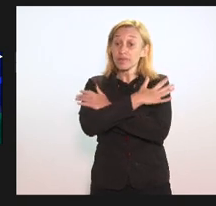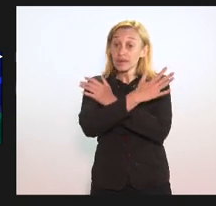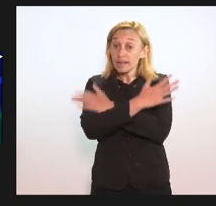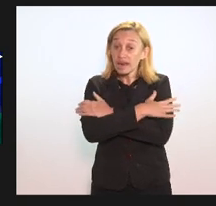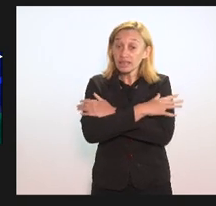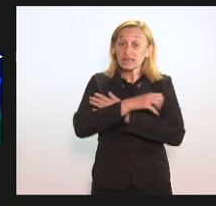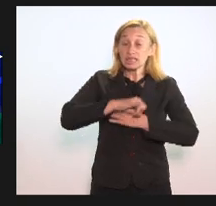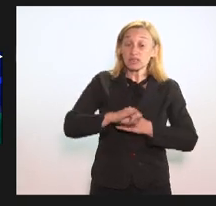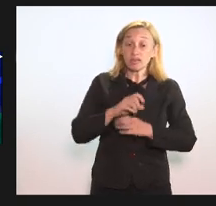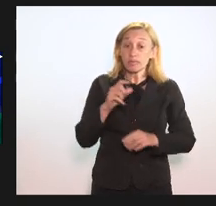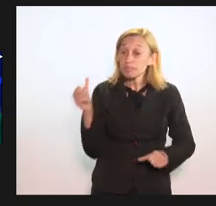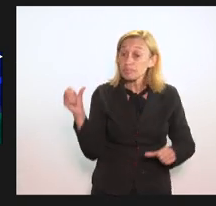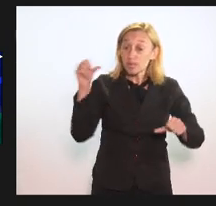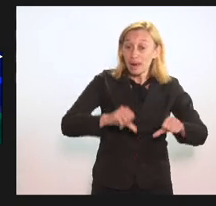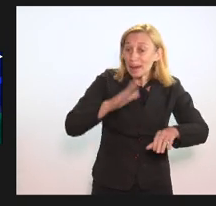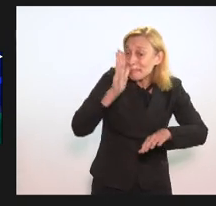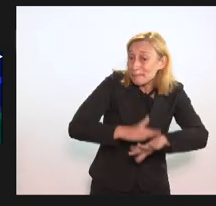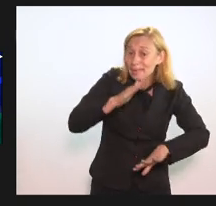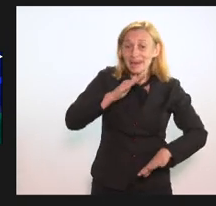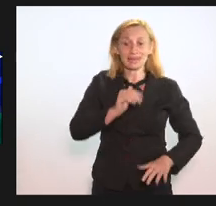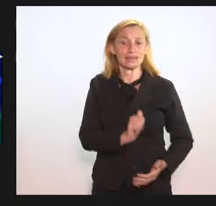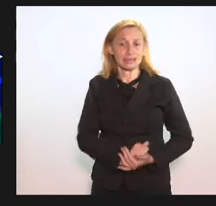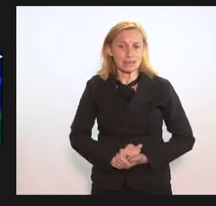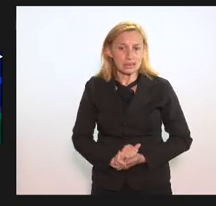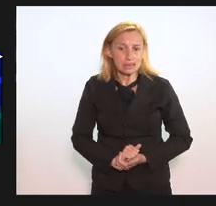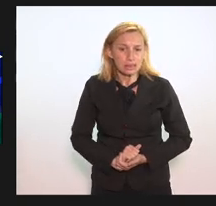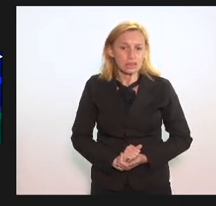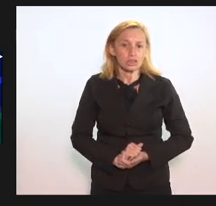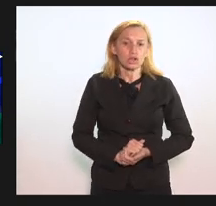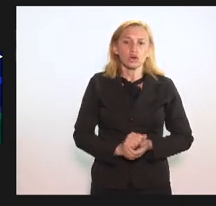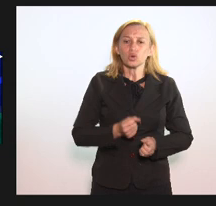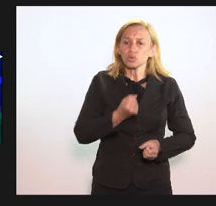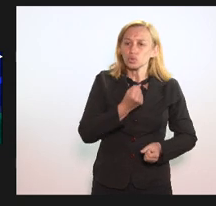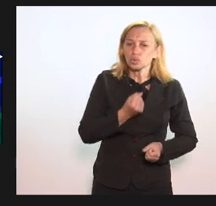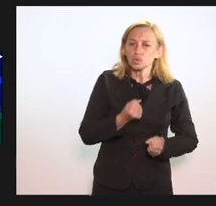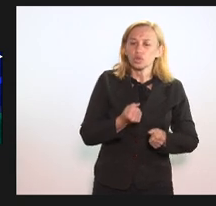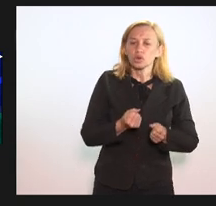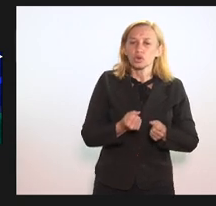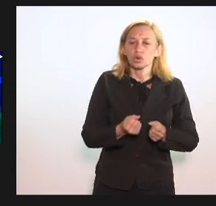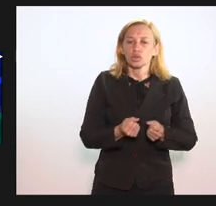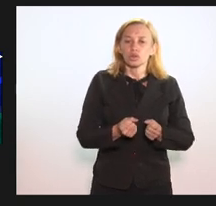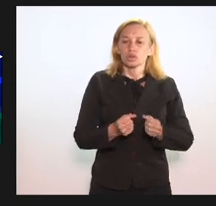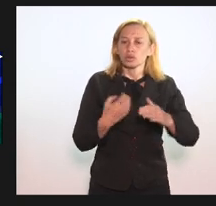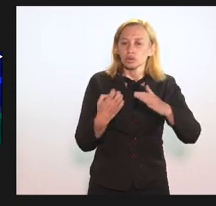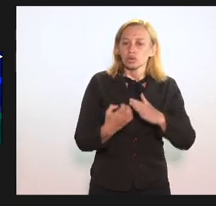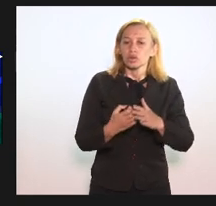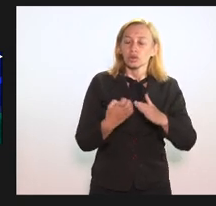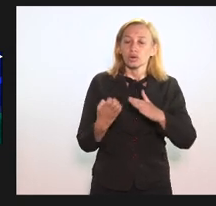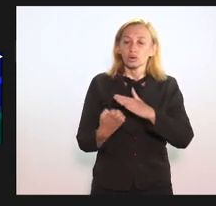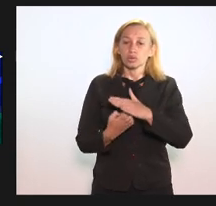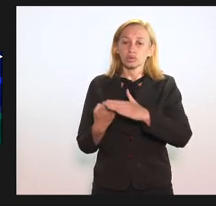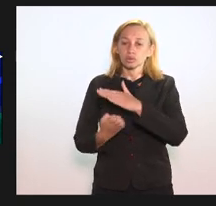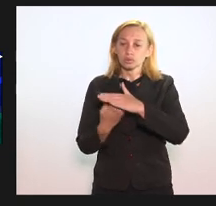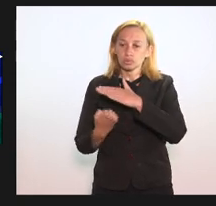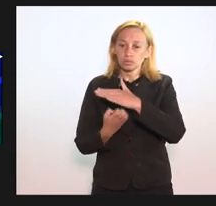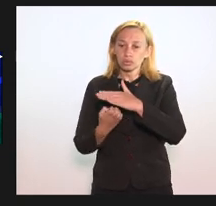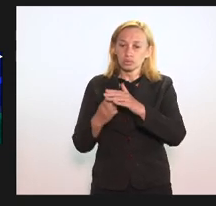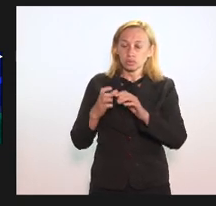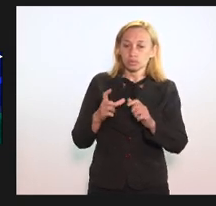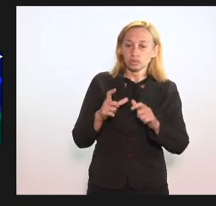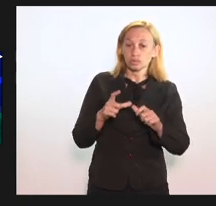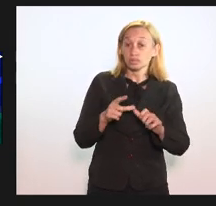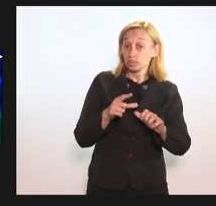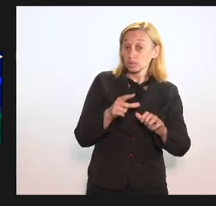vai onerar mais ainda o comércio esse empresários Os Pequenos empresa acho que nós também